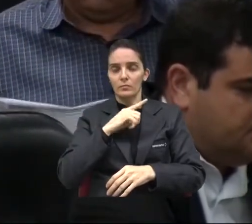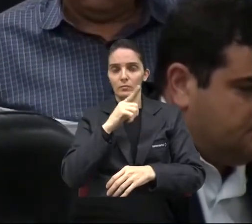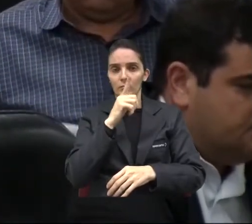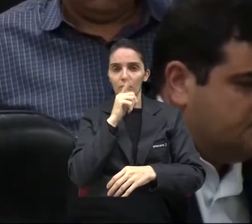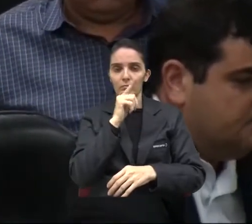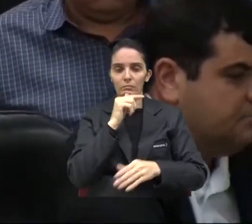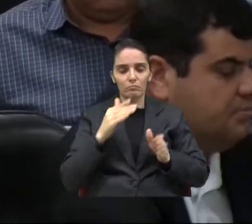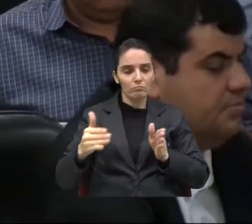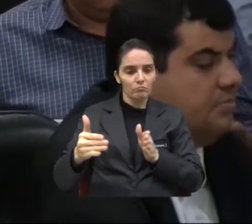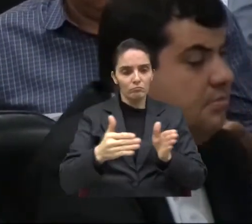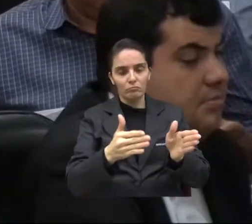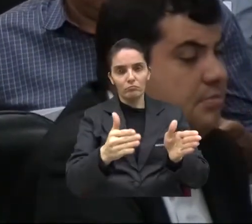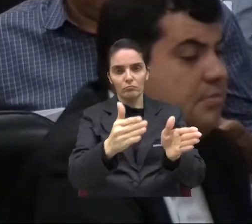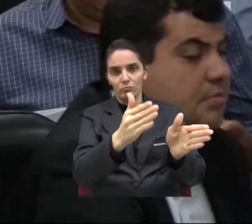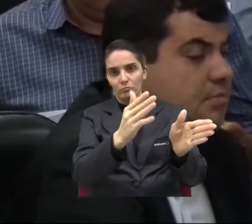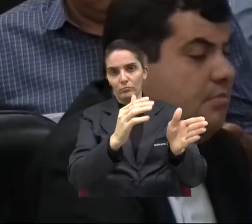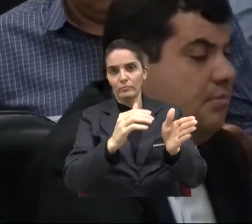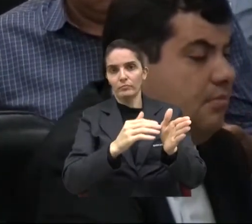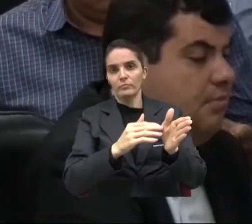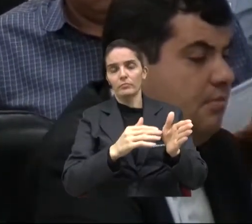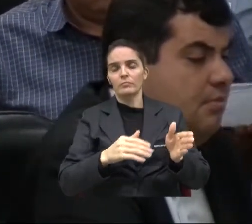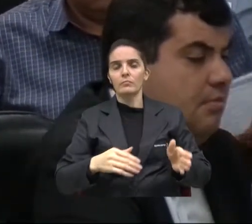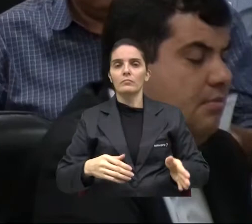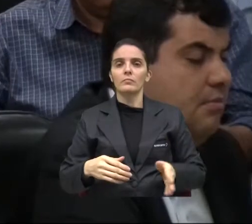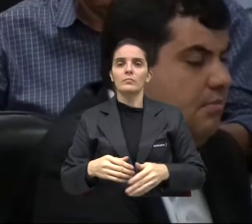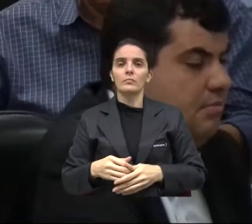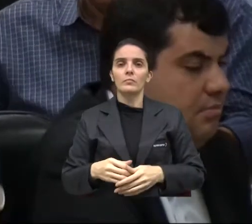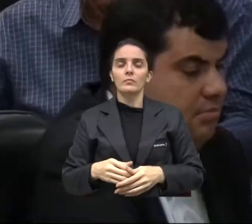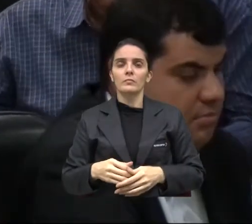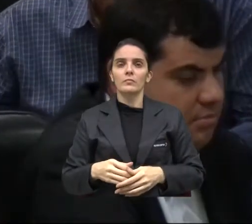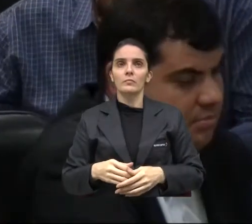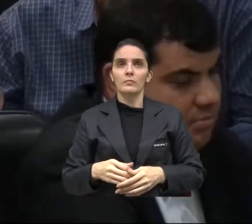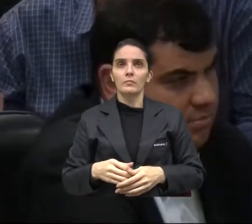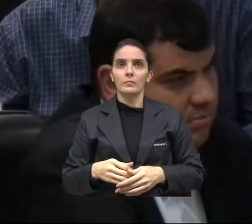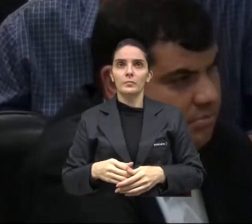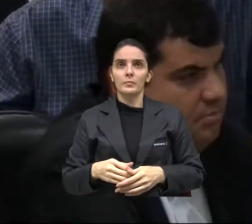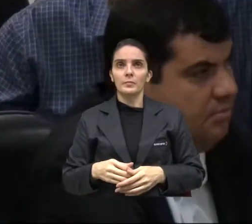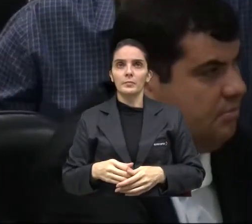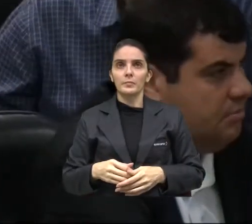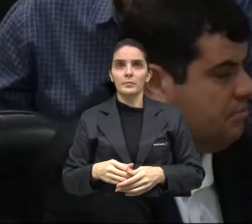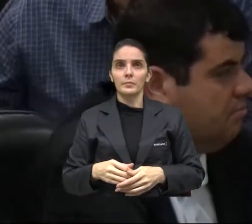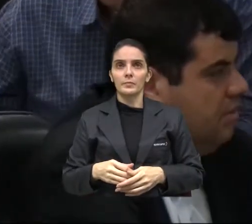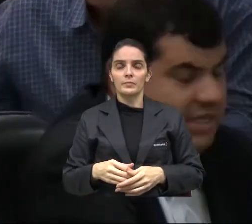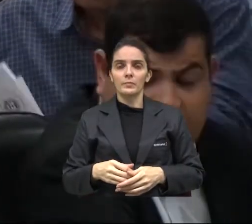e passa pela Ana Carolina e ele está